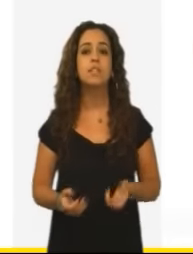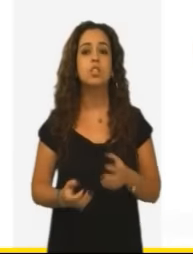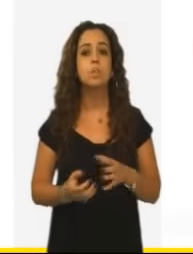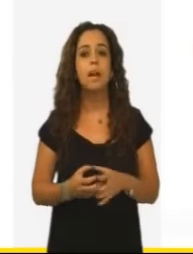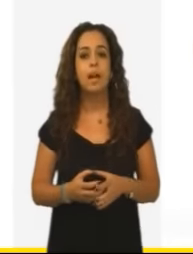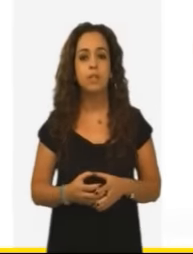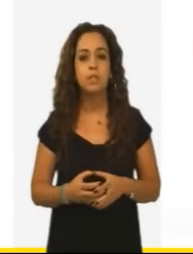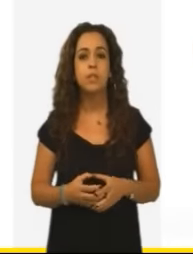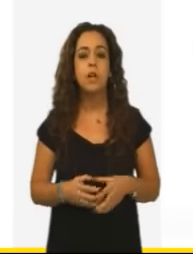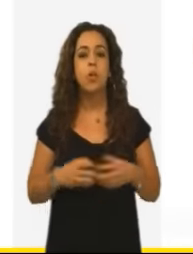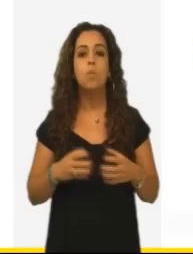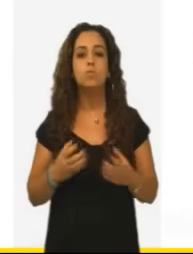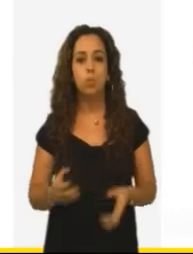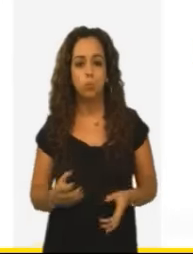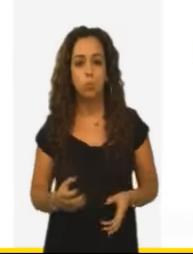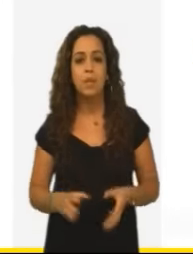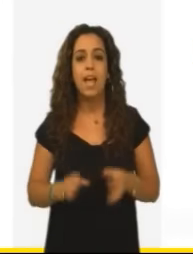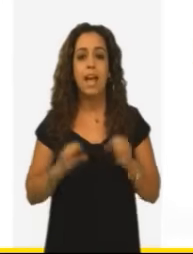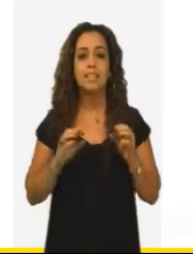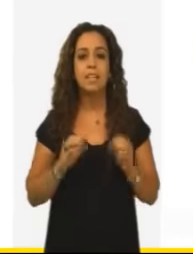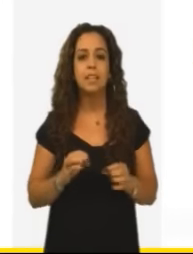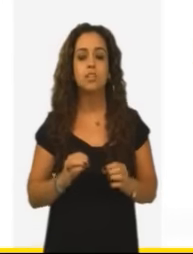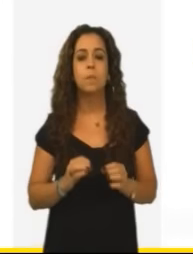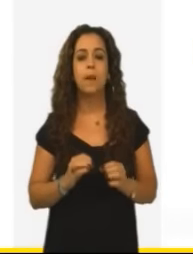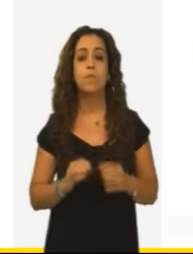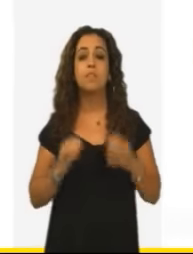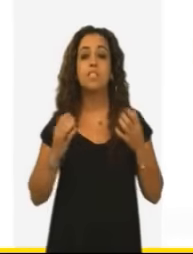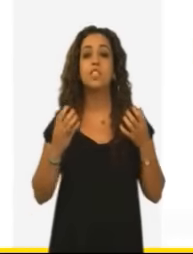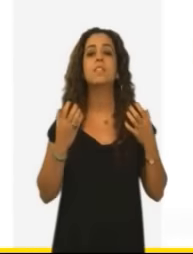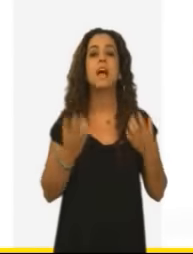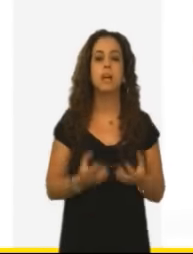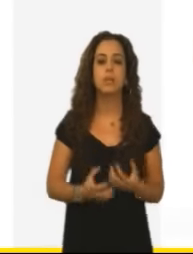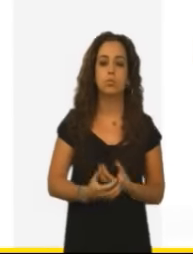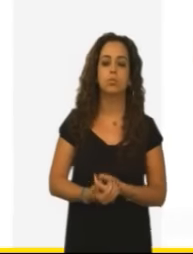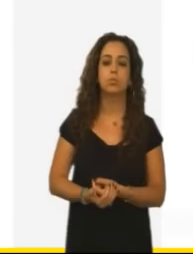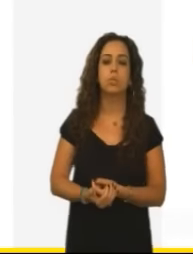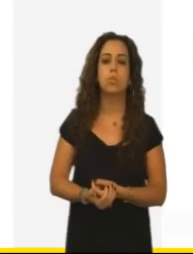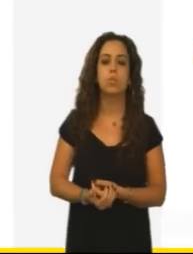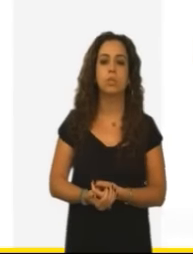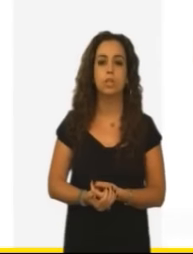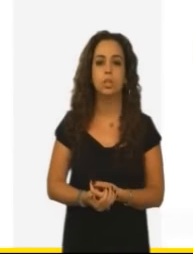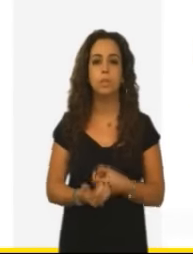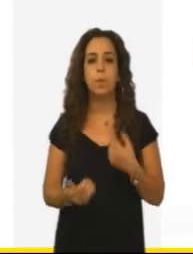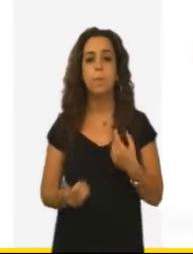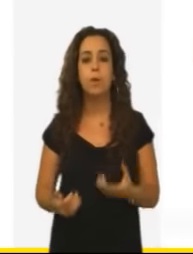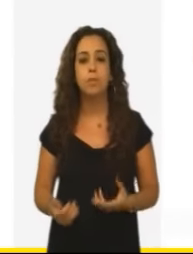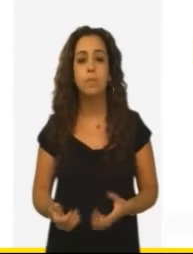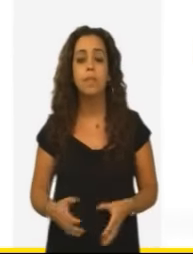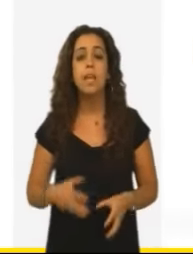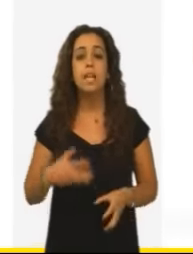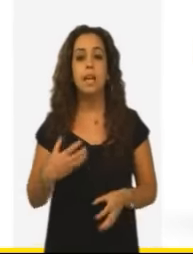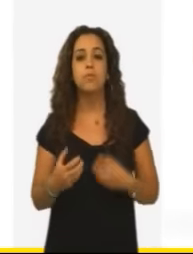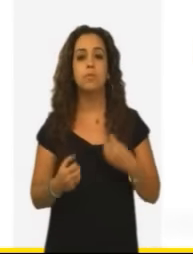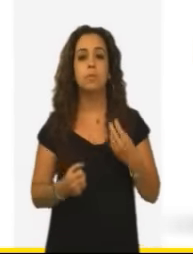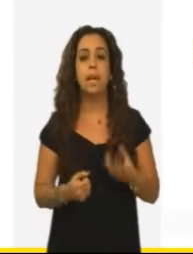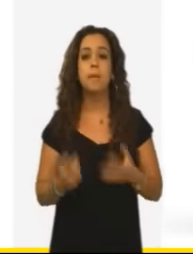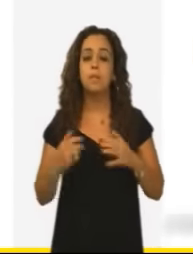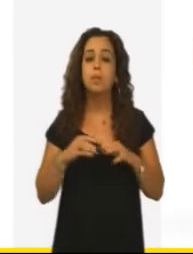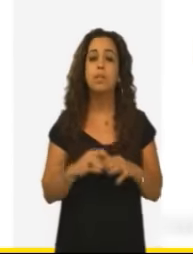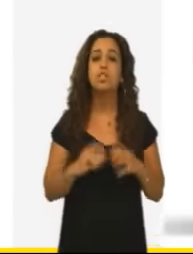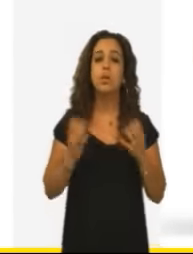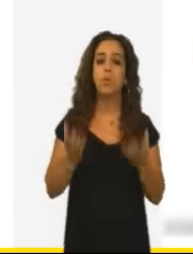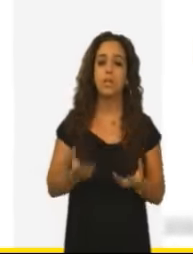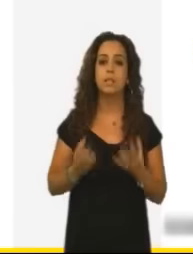as classes de palavras como um todo. As classes de palavras se destacam no estudo da morfologia para uma prova. Na